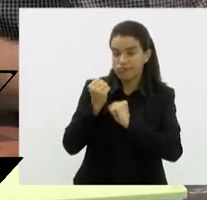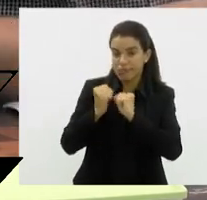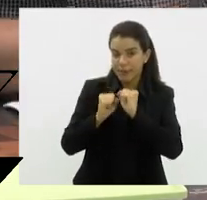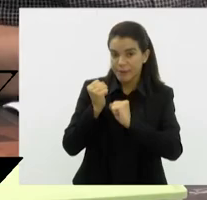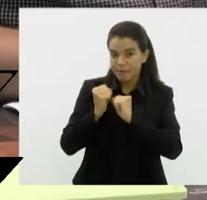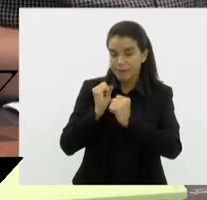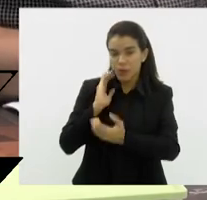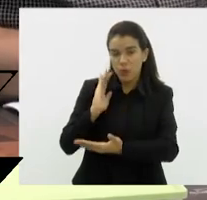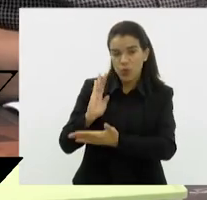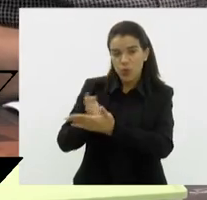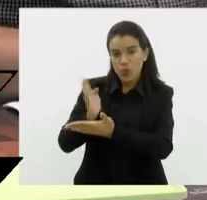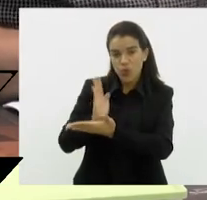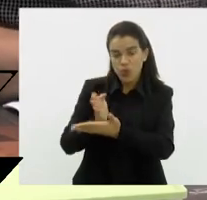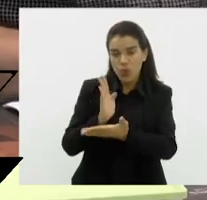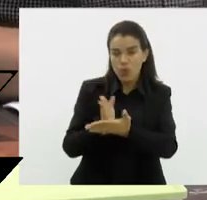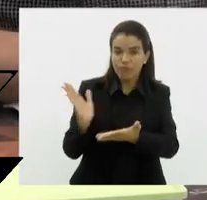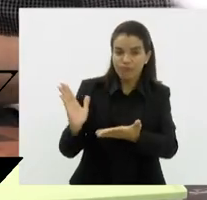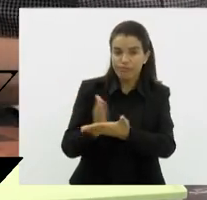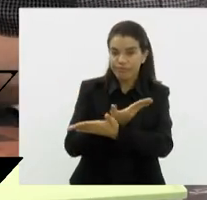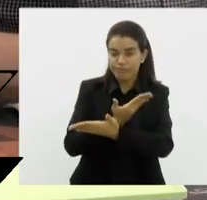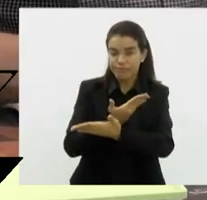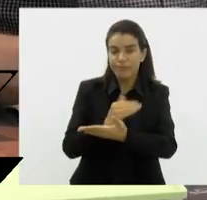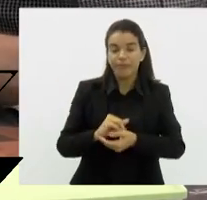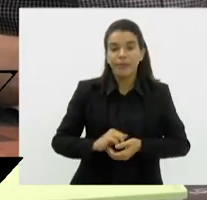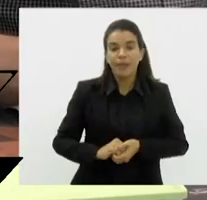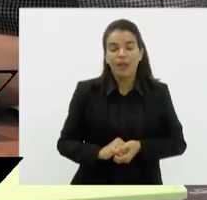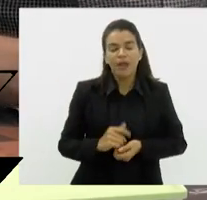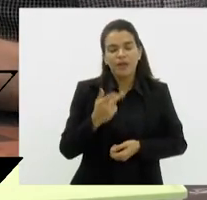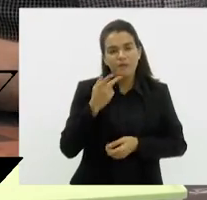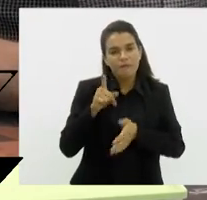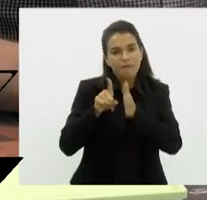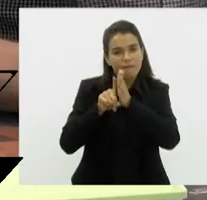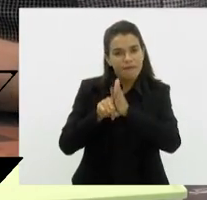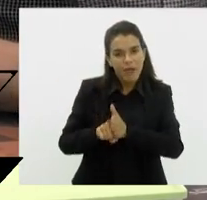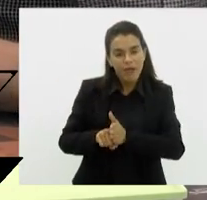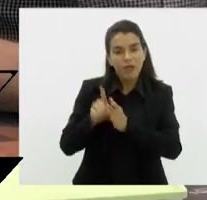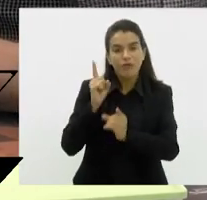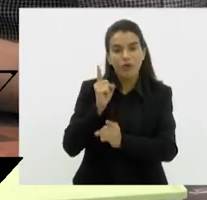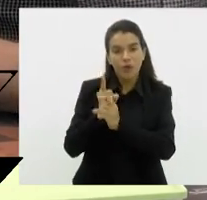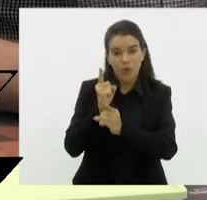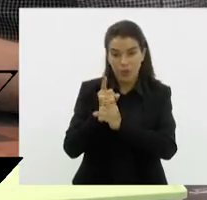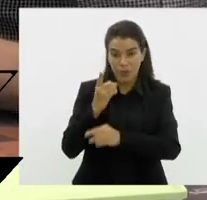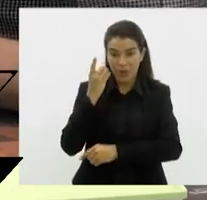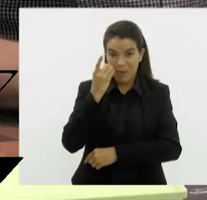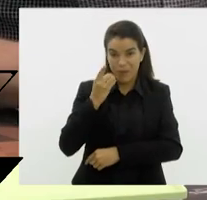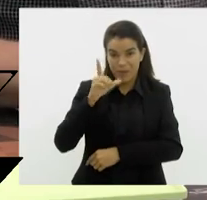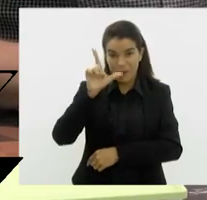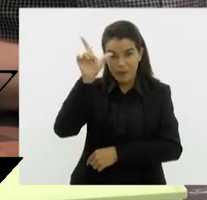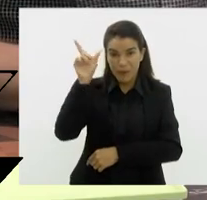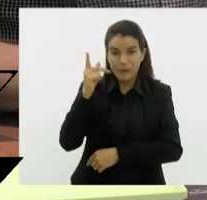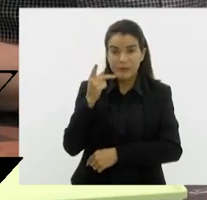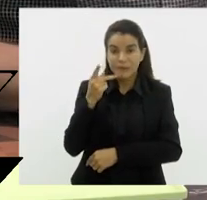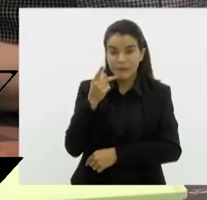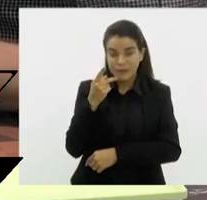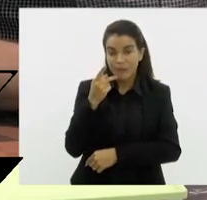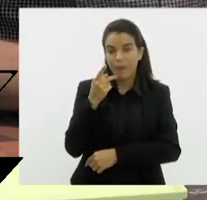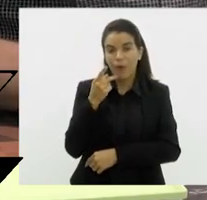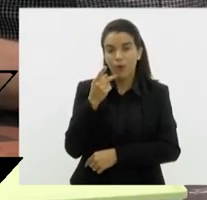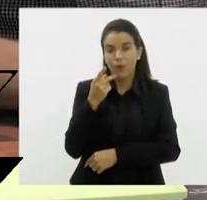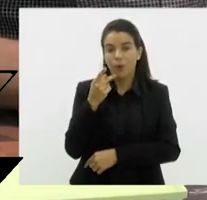combate. Aqui, a gente verificou que nesse, do deputado Luiz Paulo, não